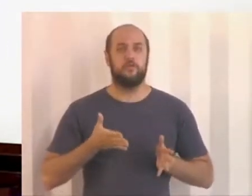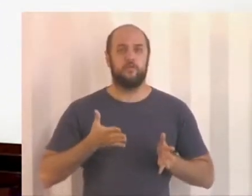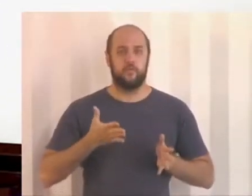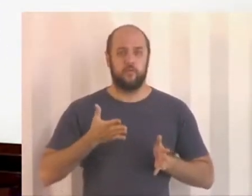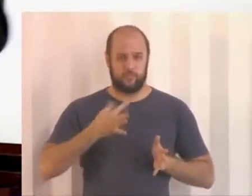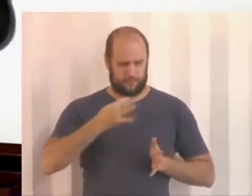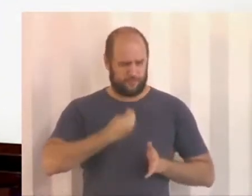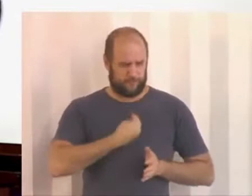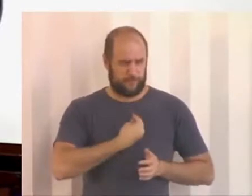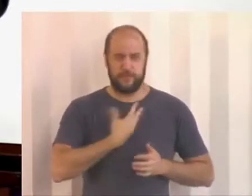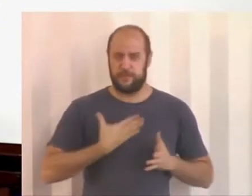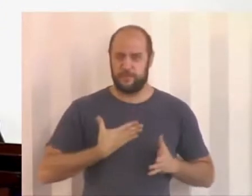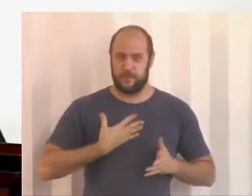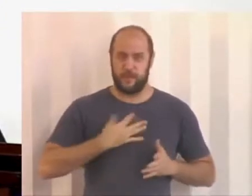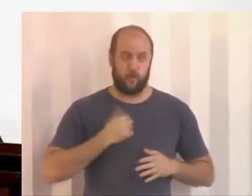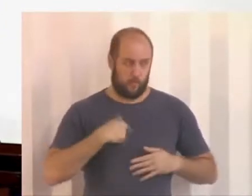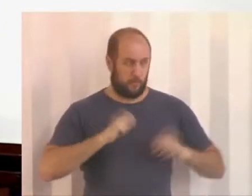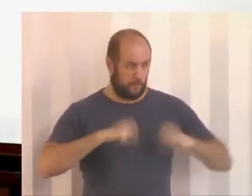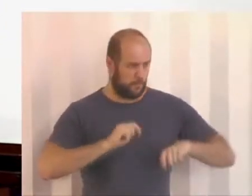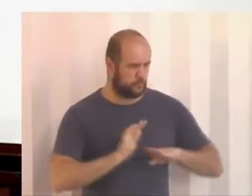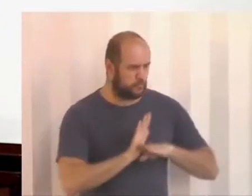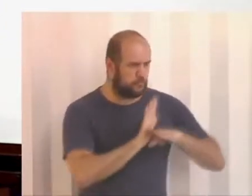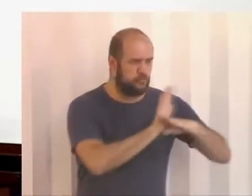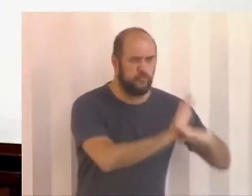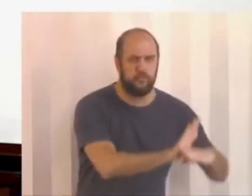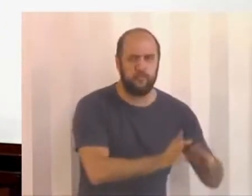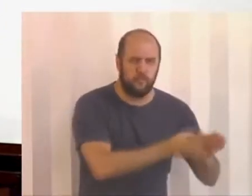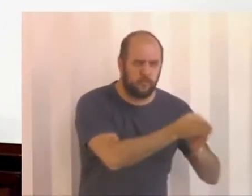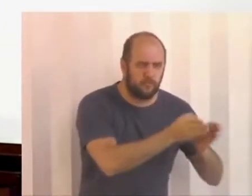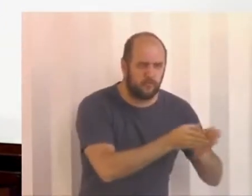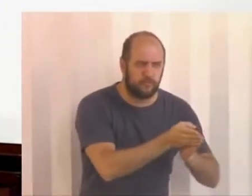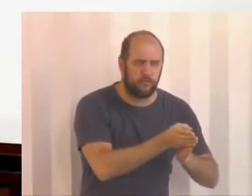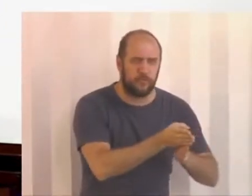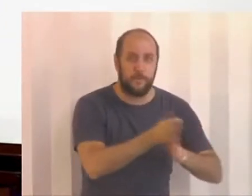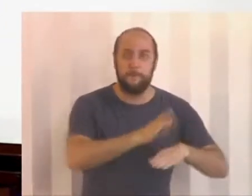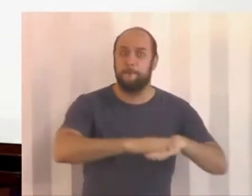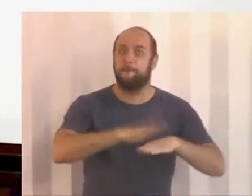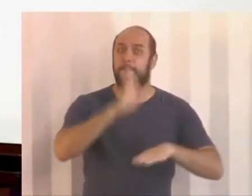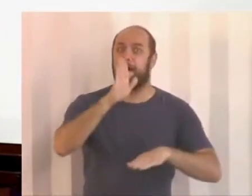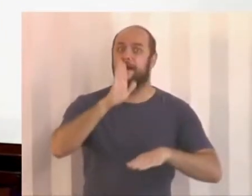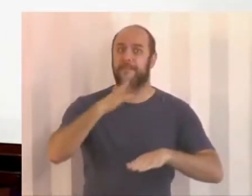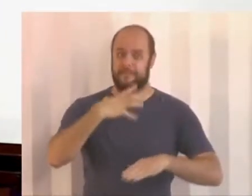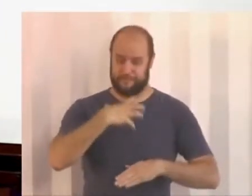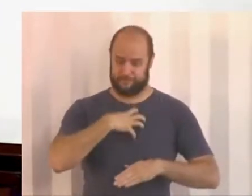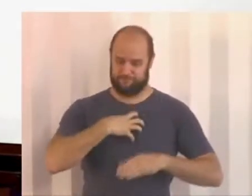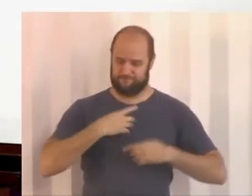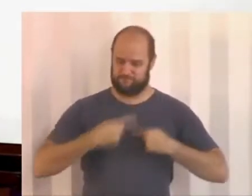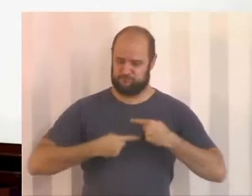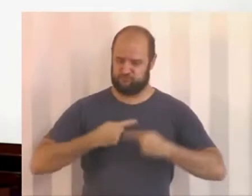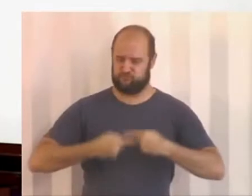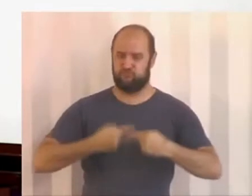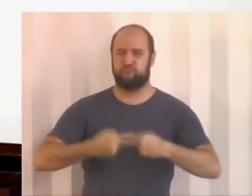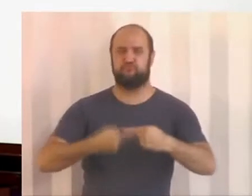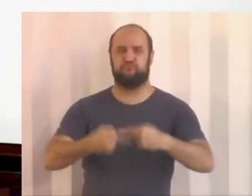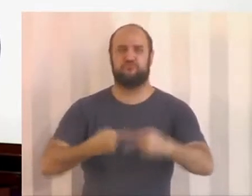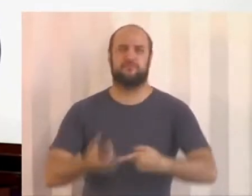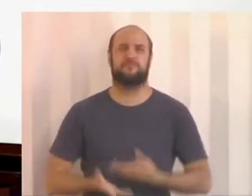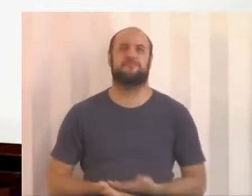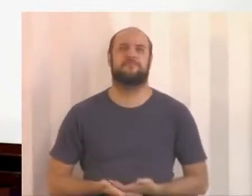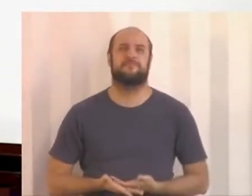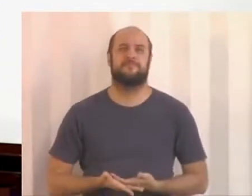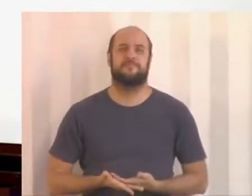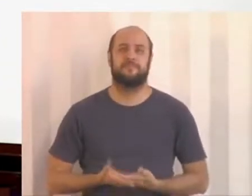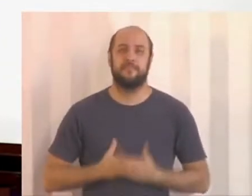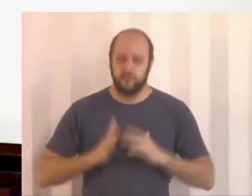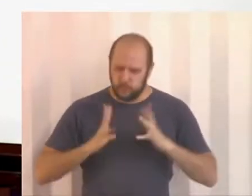Santo habita, mas ele não apenas habita, ele nos dá os seus frutos. E os frutos que ele nos dá é justamente para que